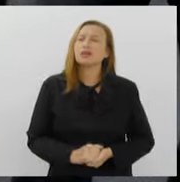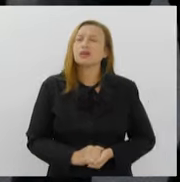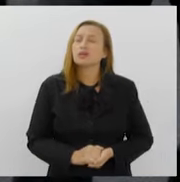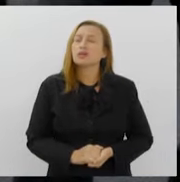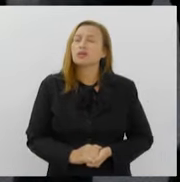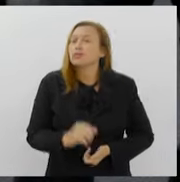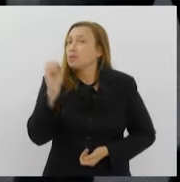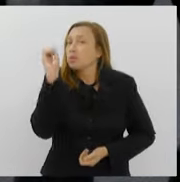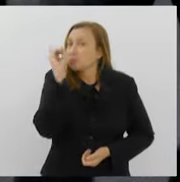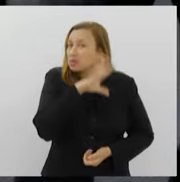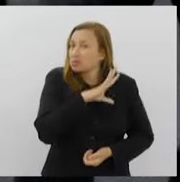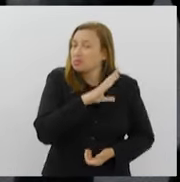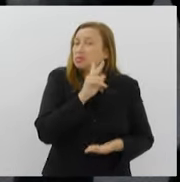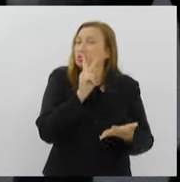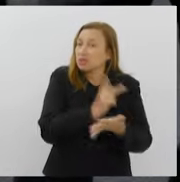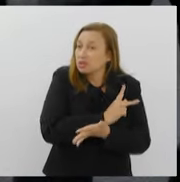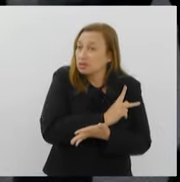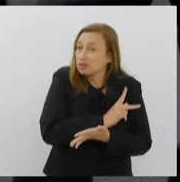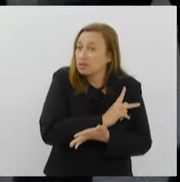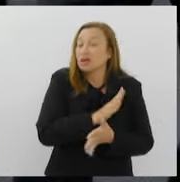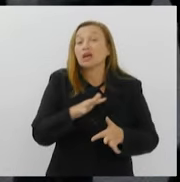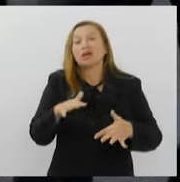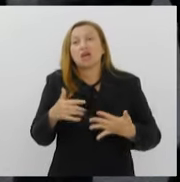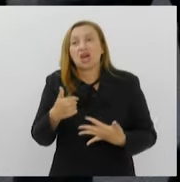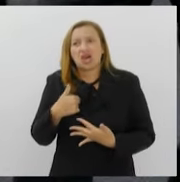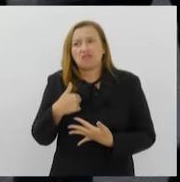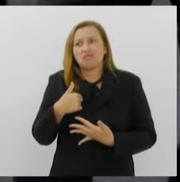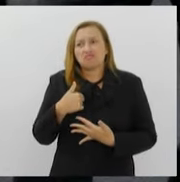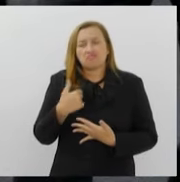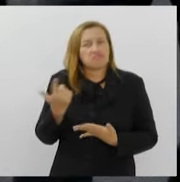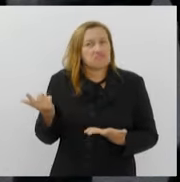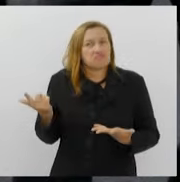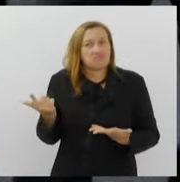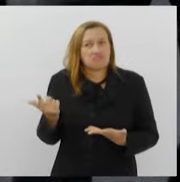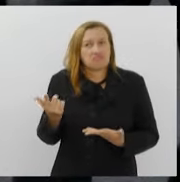desse absurdo que aconteceu. E aí eu não vou me deixar